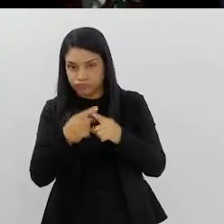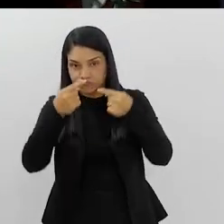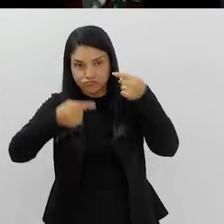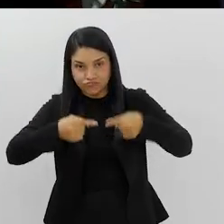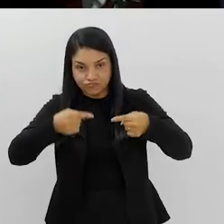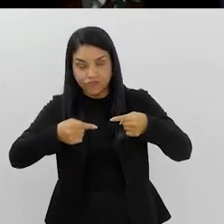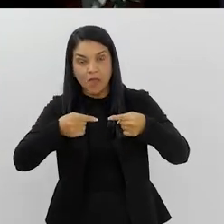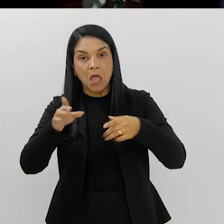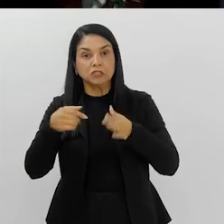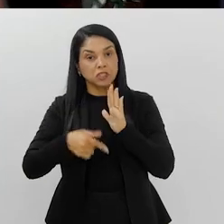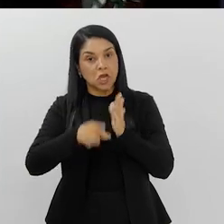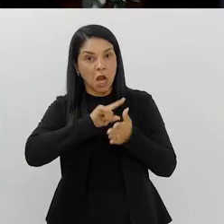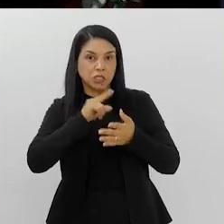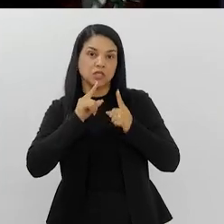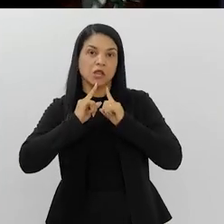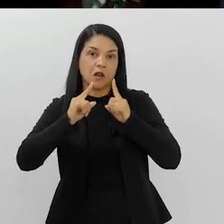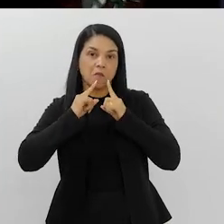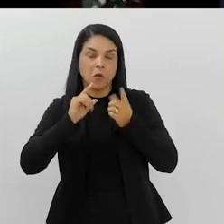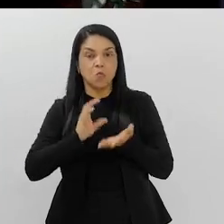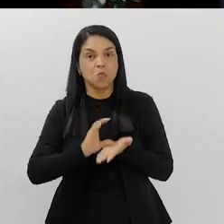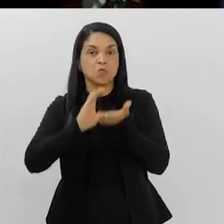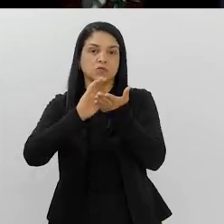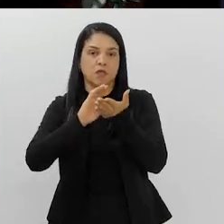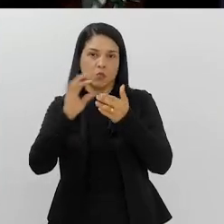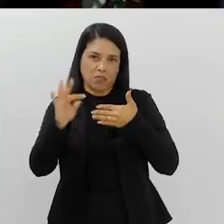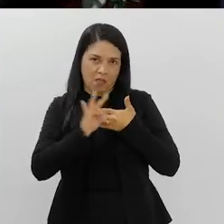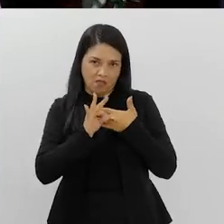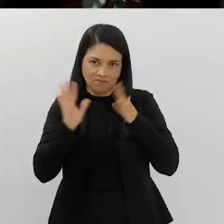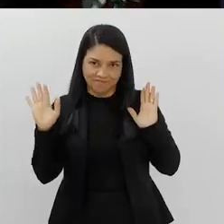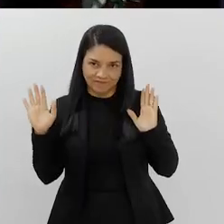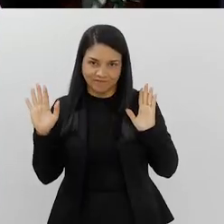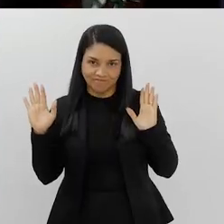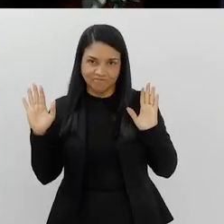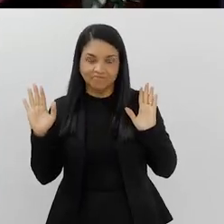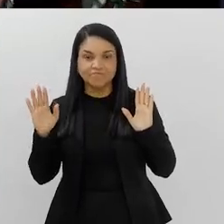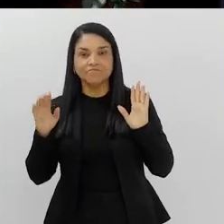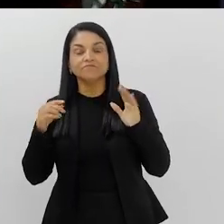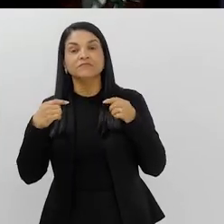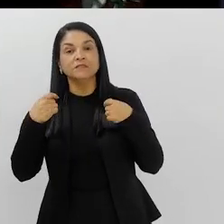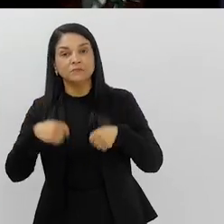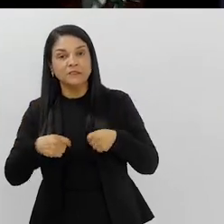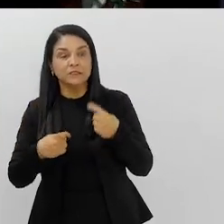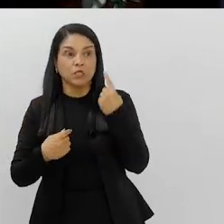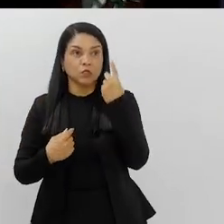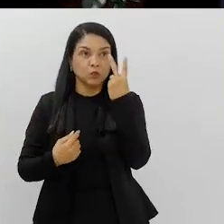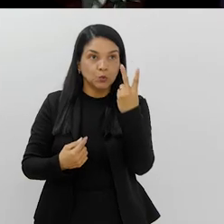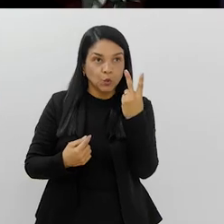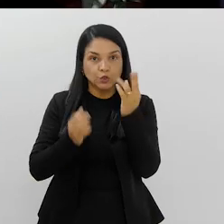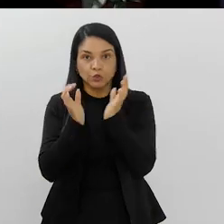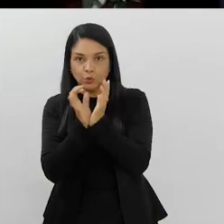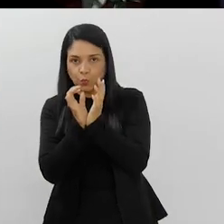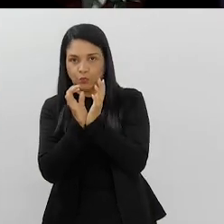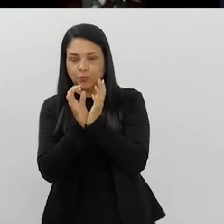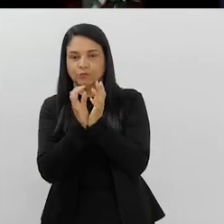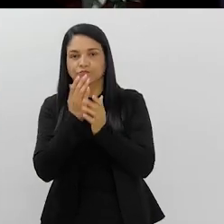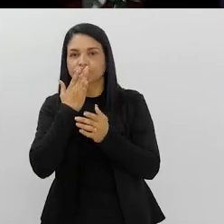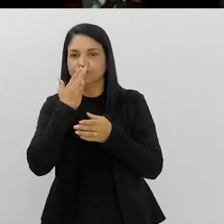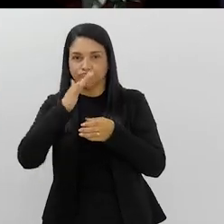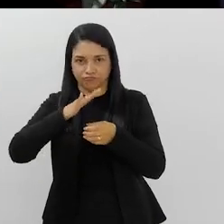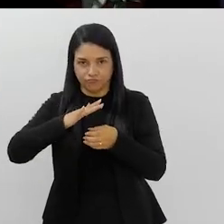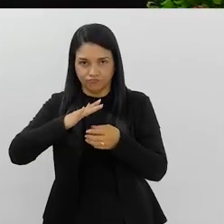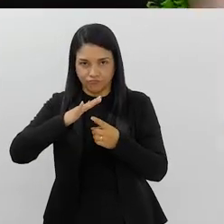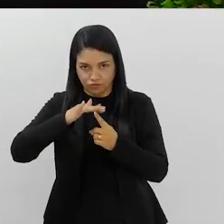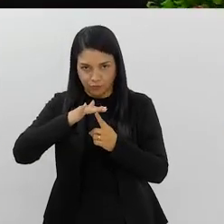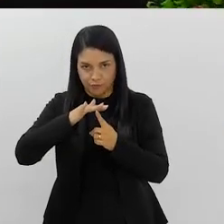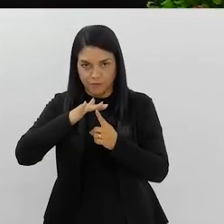competição? O regulamento estava lá, deviam reclamar antes, né, no conselho técnico. Dizer assim, não concordo. Eu acho que tem que subir duas equipes,